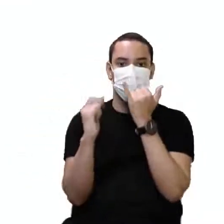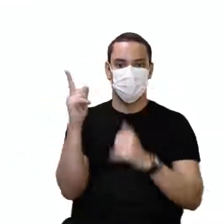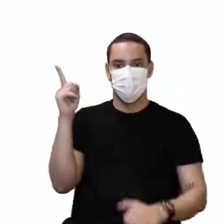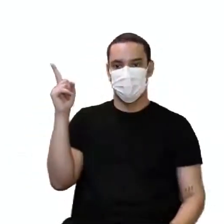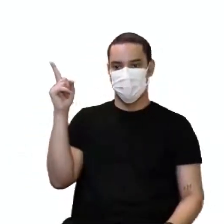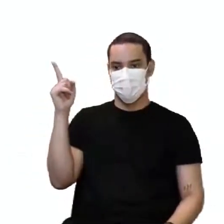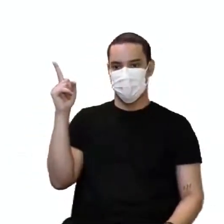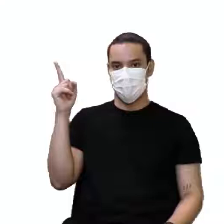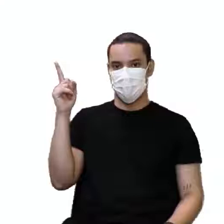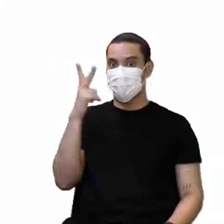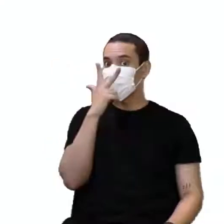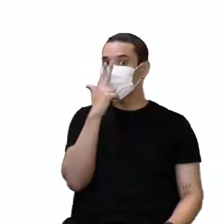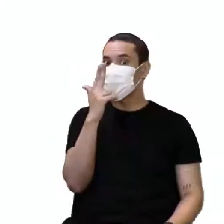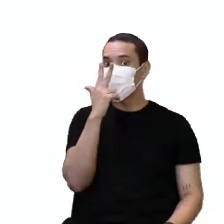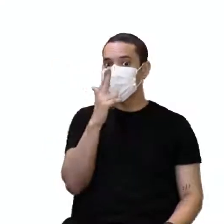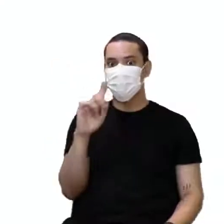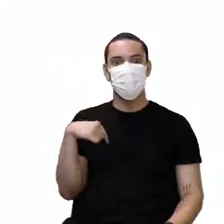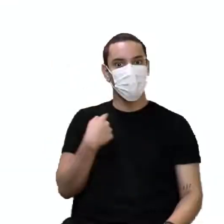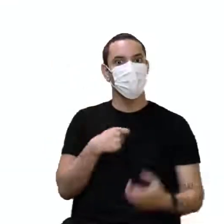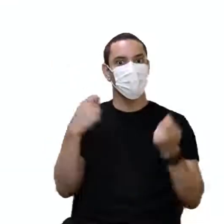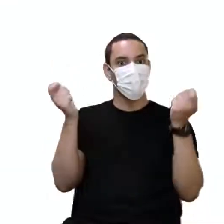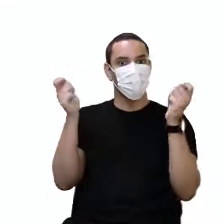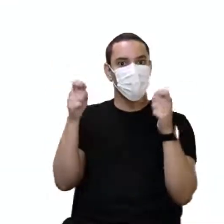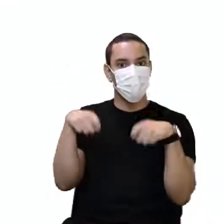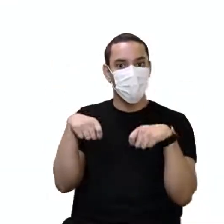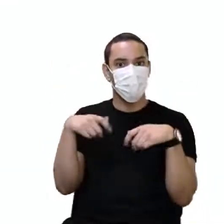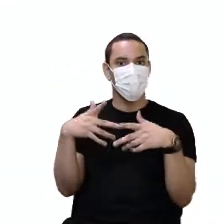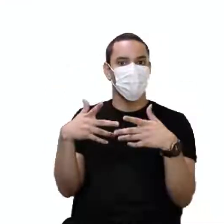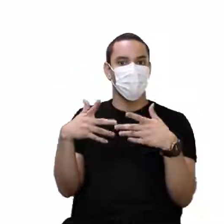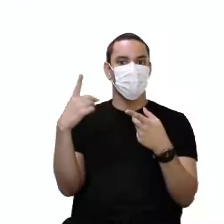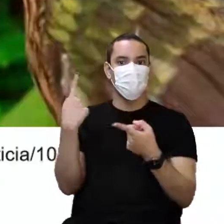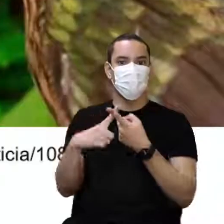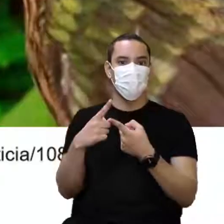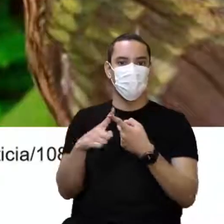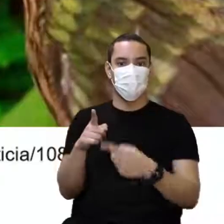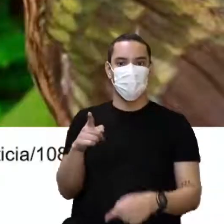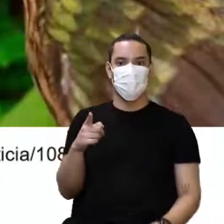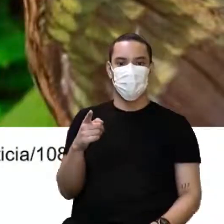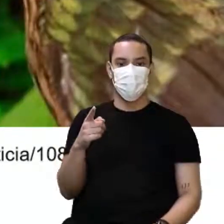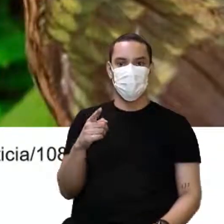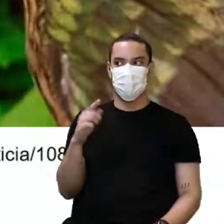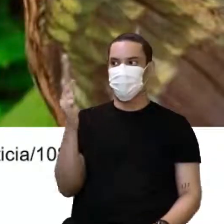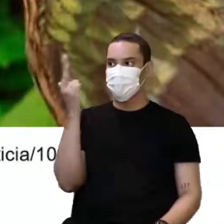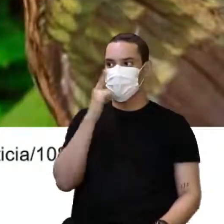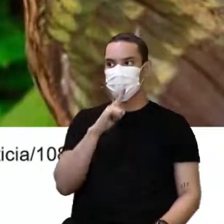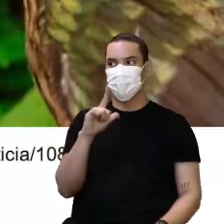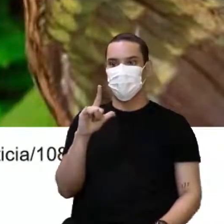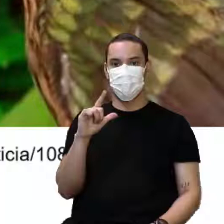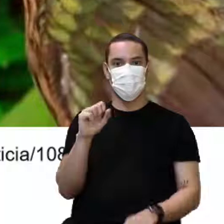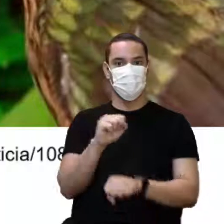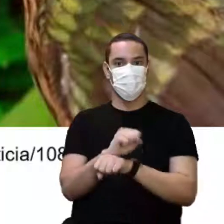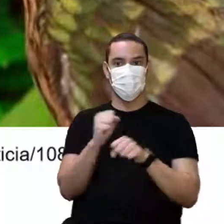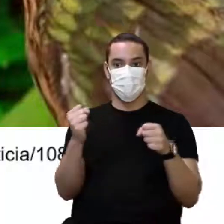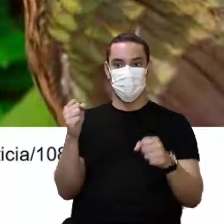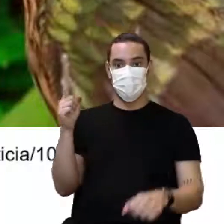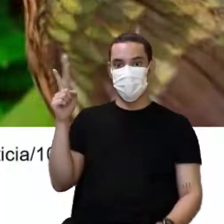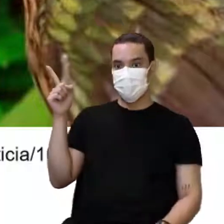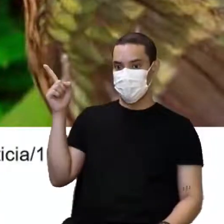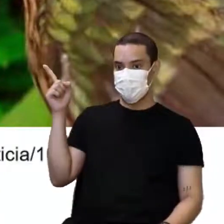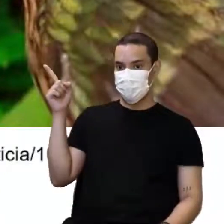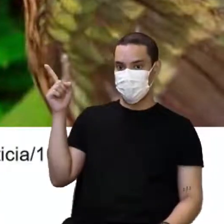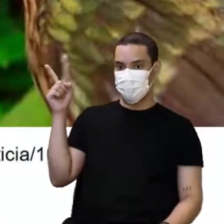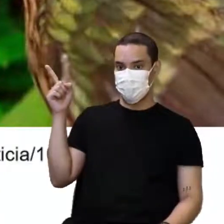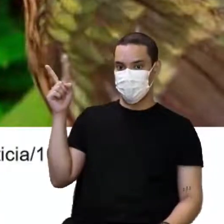gente consegue perceber muito nitidamente essa diferença. O beija-flor, ele iria conseguir, esse tipo de beija-flor, iria conseguir